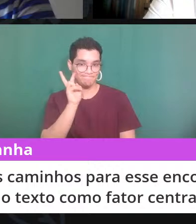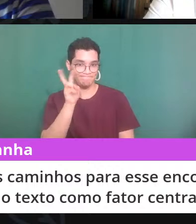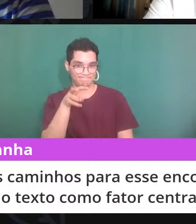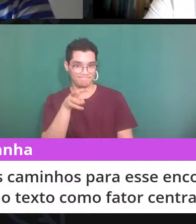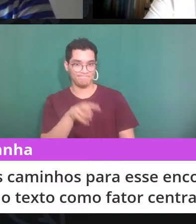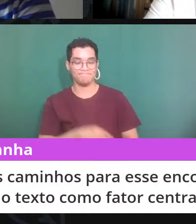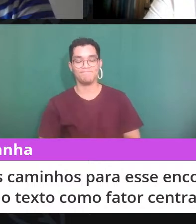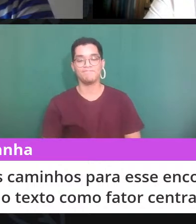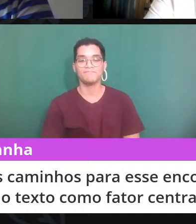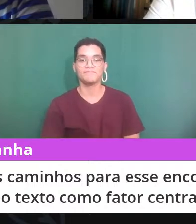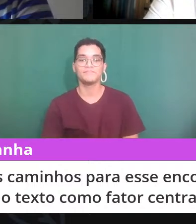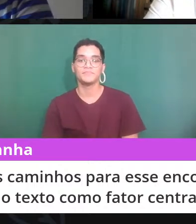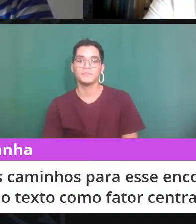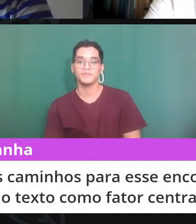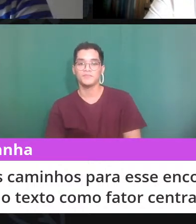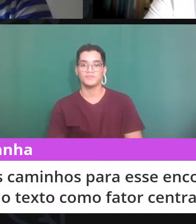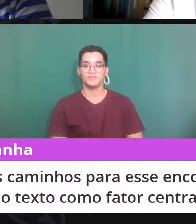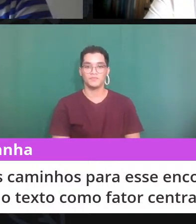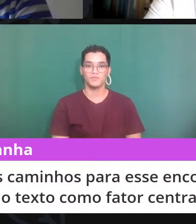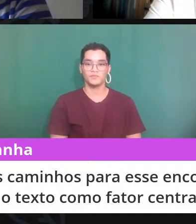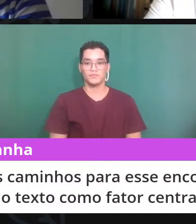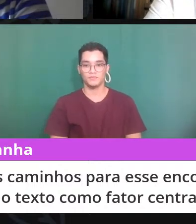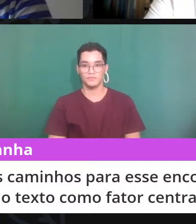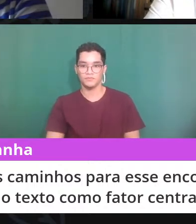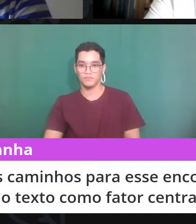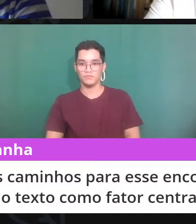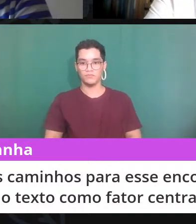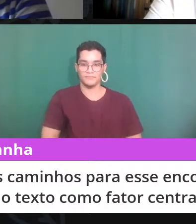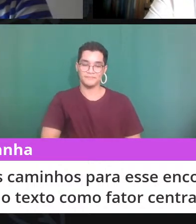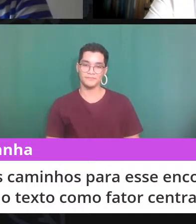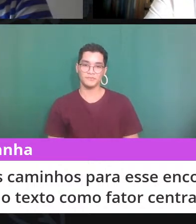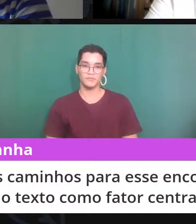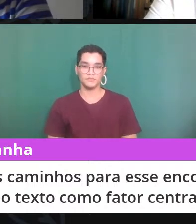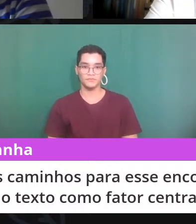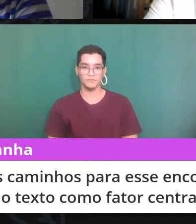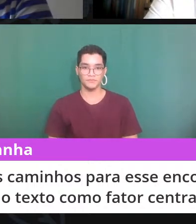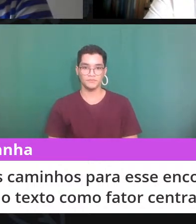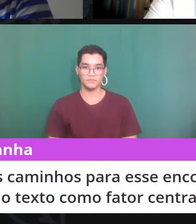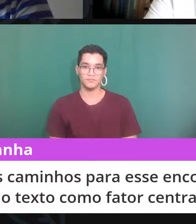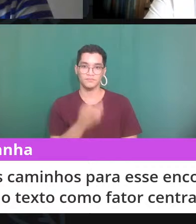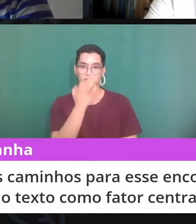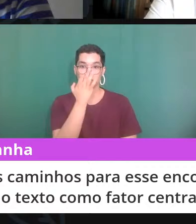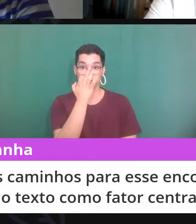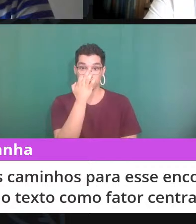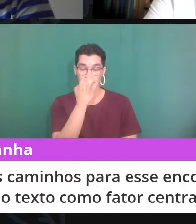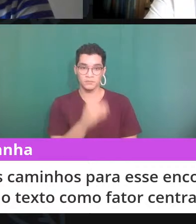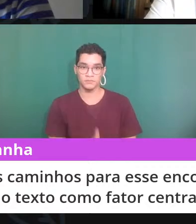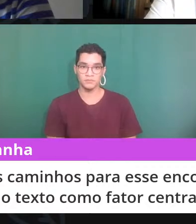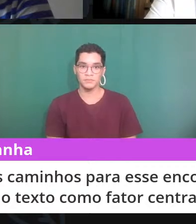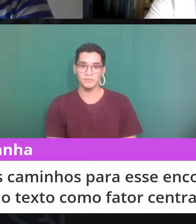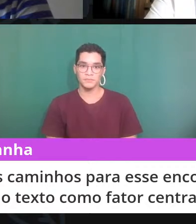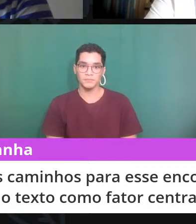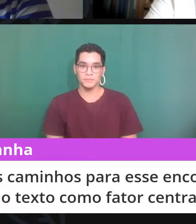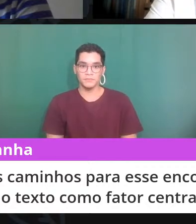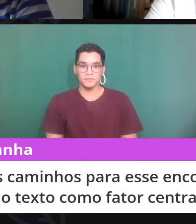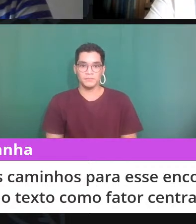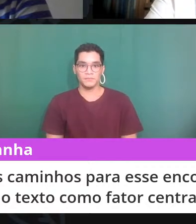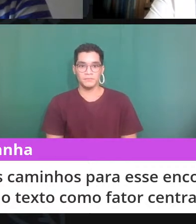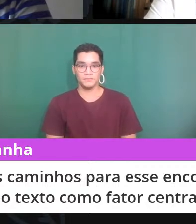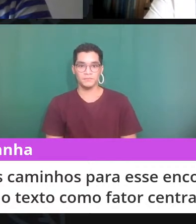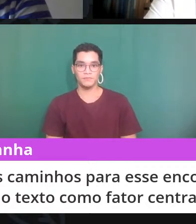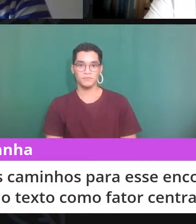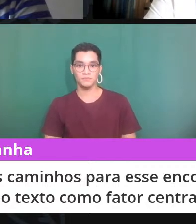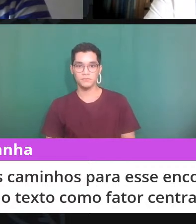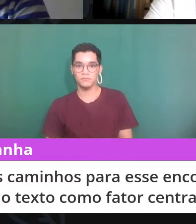Francisco Saldanha, quais seriam os caminhos para esse encontro entre teoria e prática, tendo o texto como fator central no